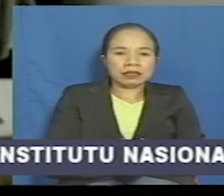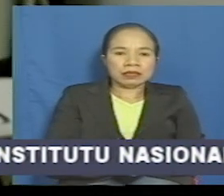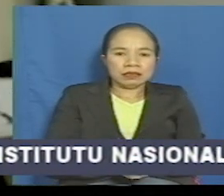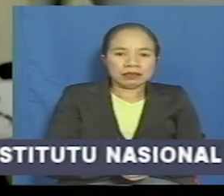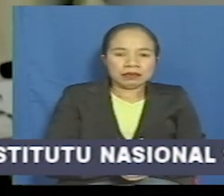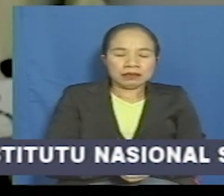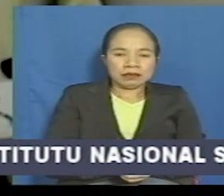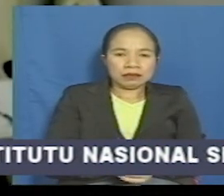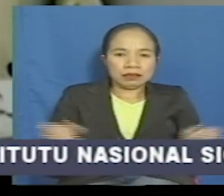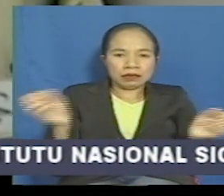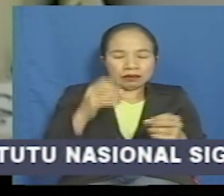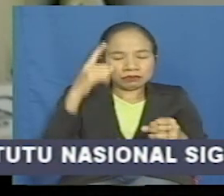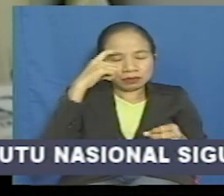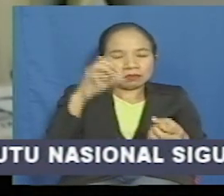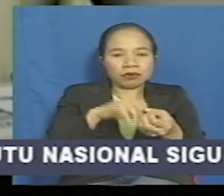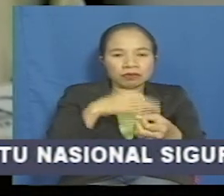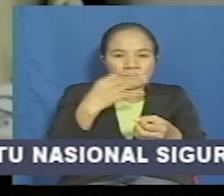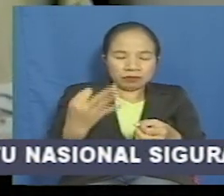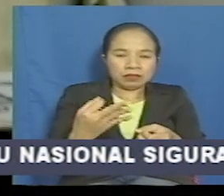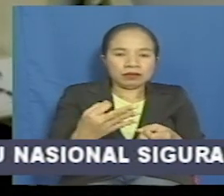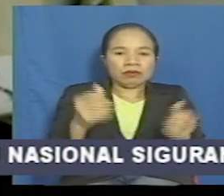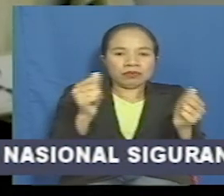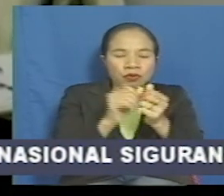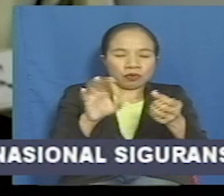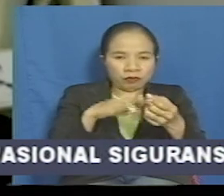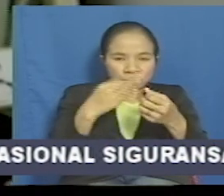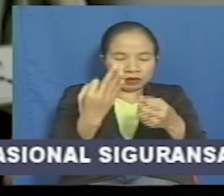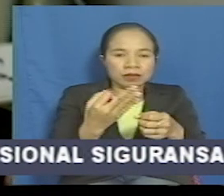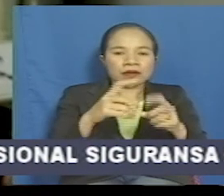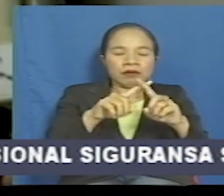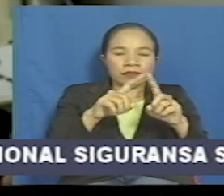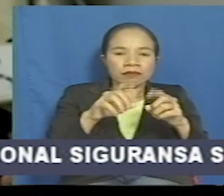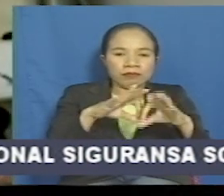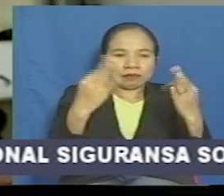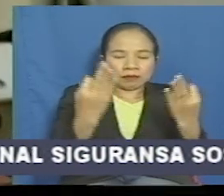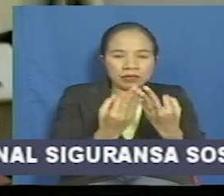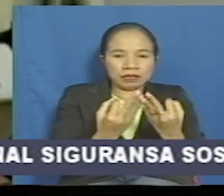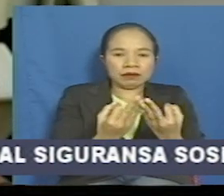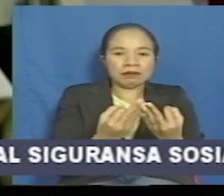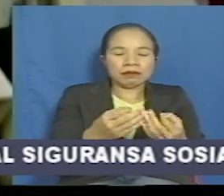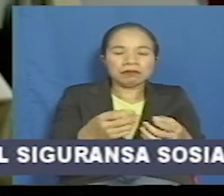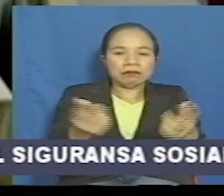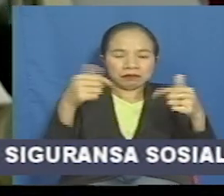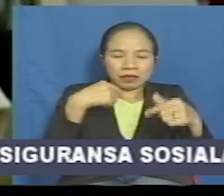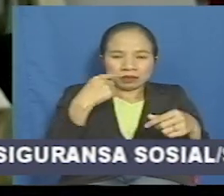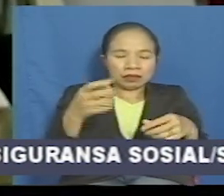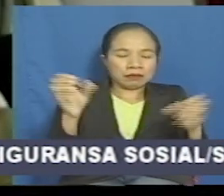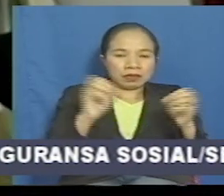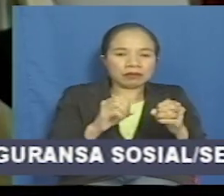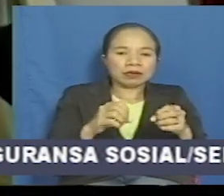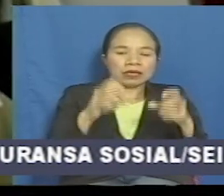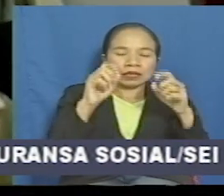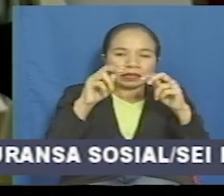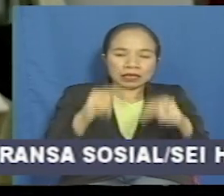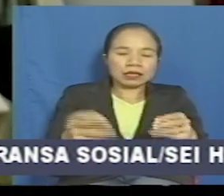mate lá os tamba covid, mas ho covid. Família mais de lá a mim lá husi que amo para a mim não. Né, saúde